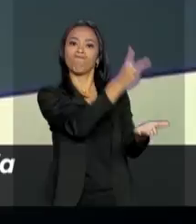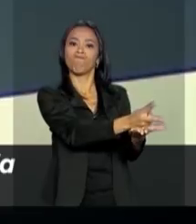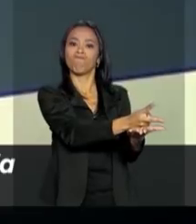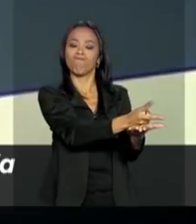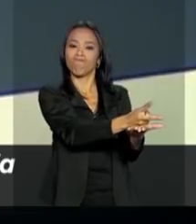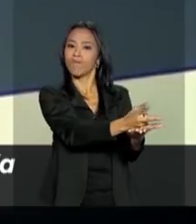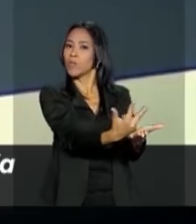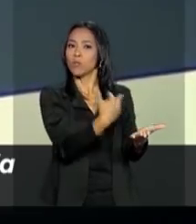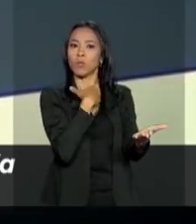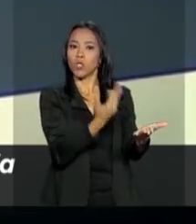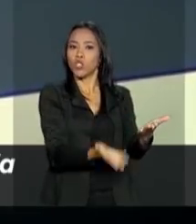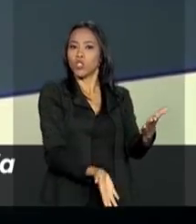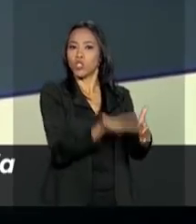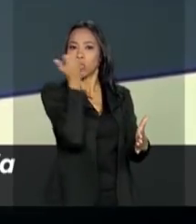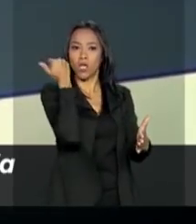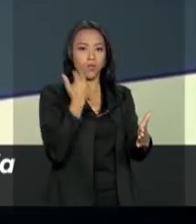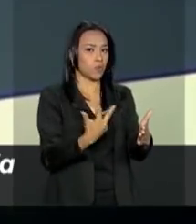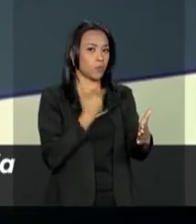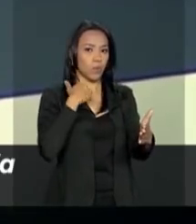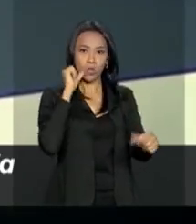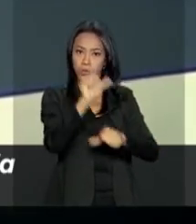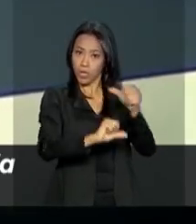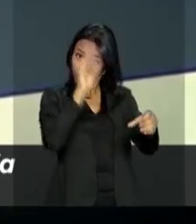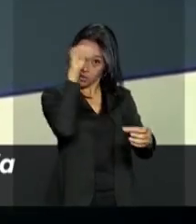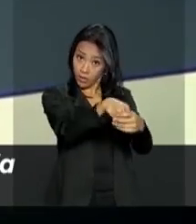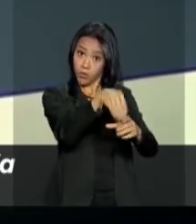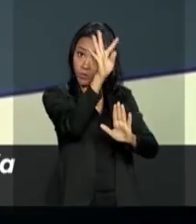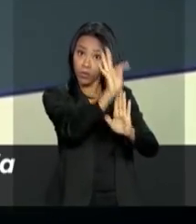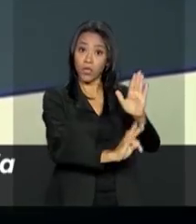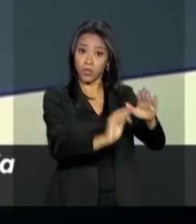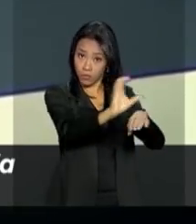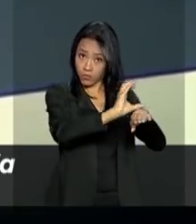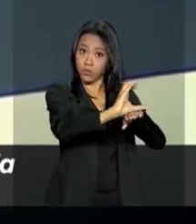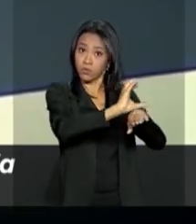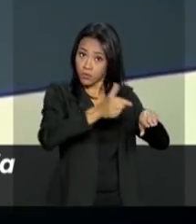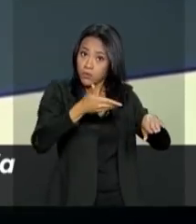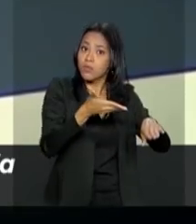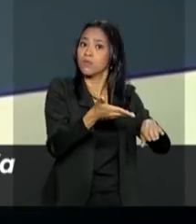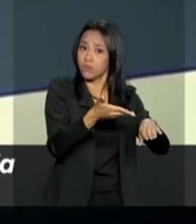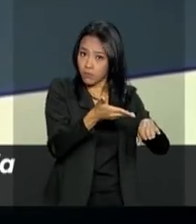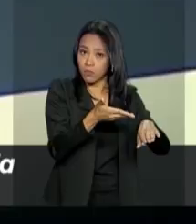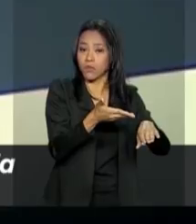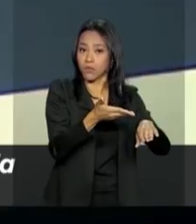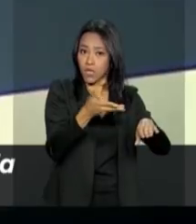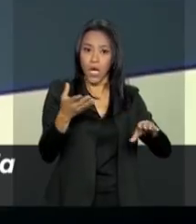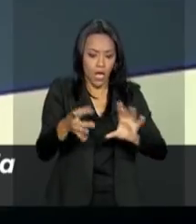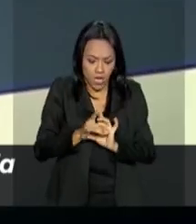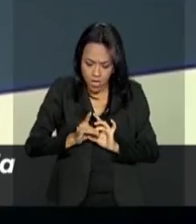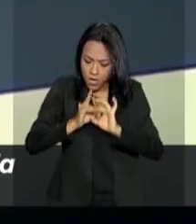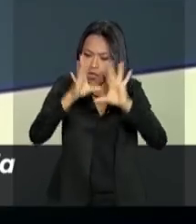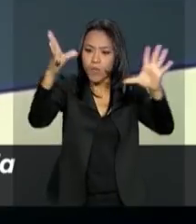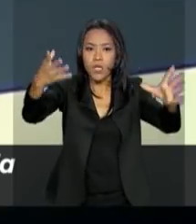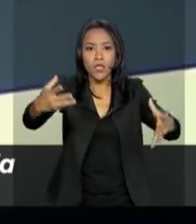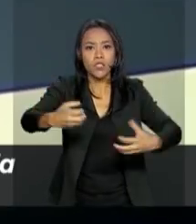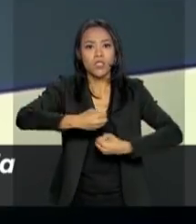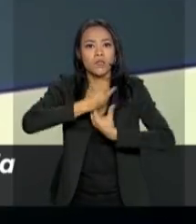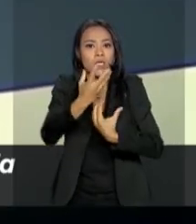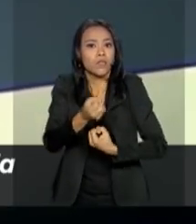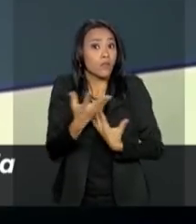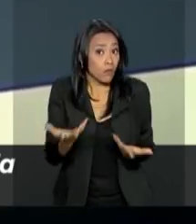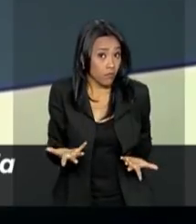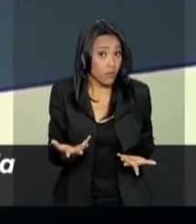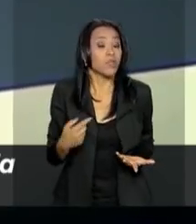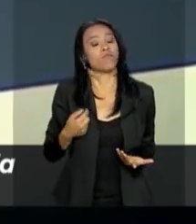foi a colocado no texto constitucional de maneira imoral disse kahn veio por isso que deve ela ser